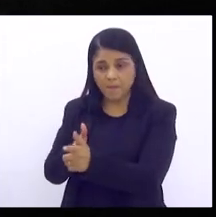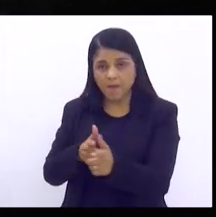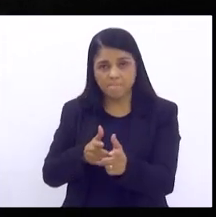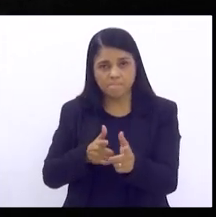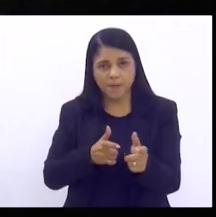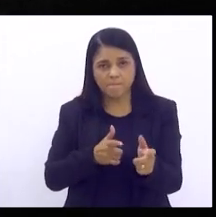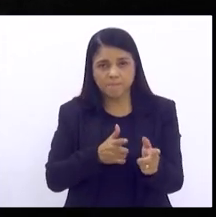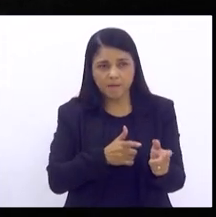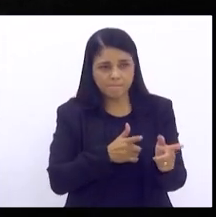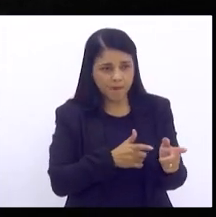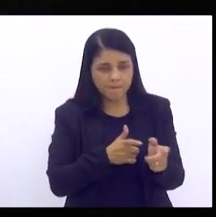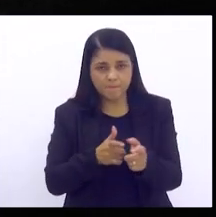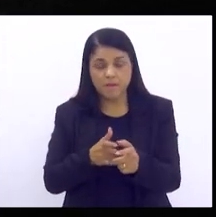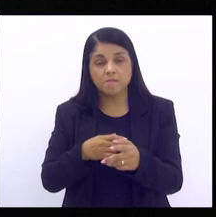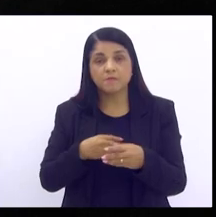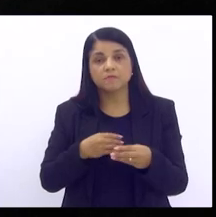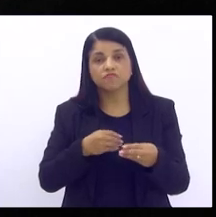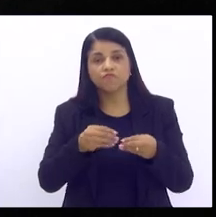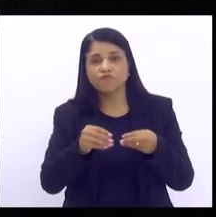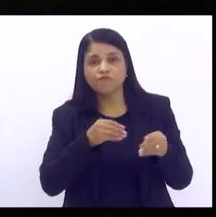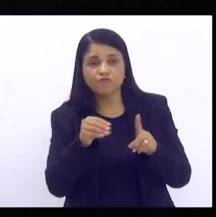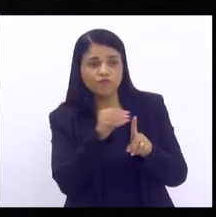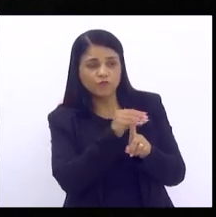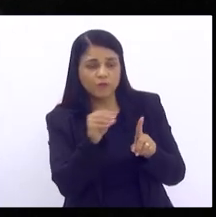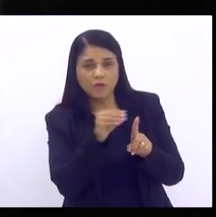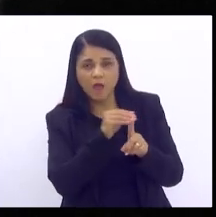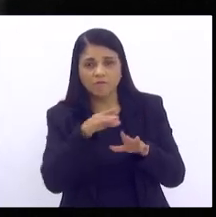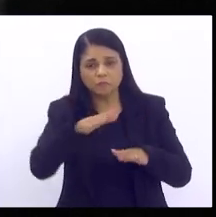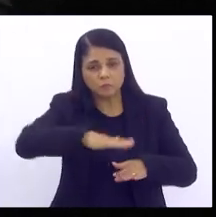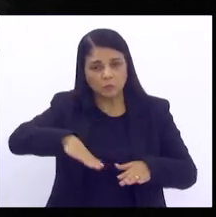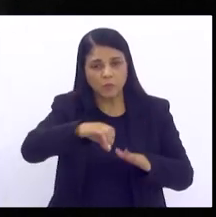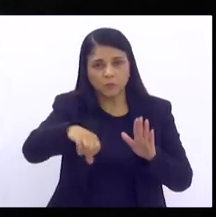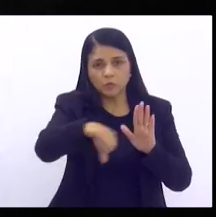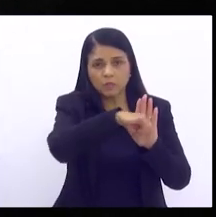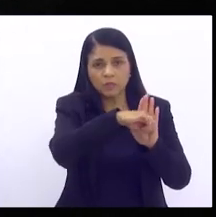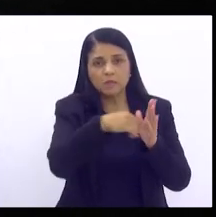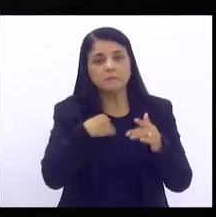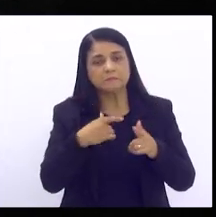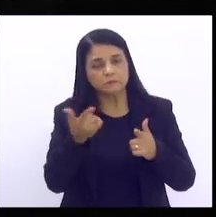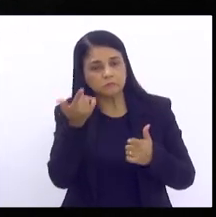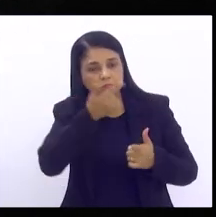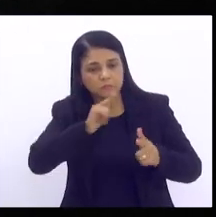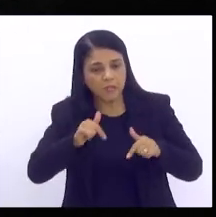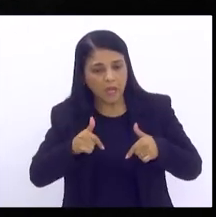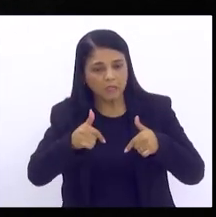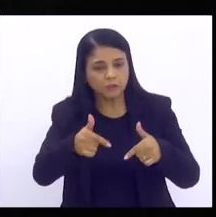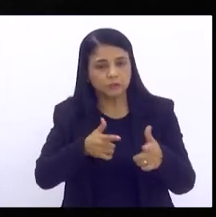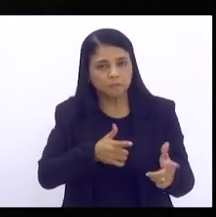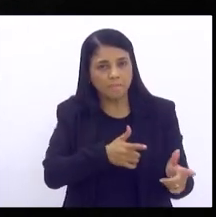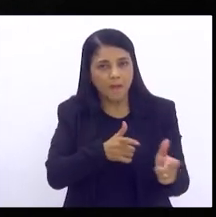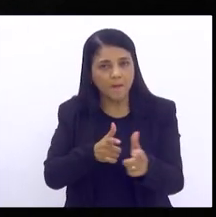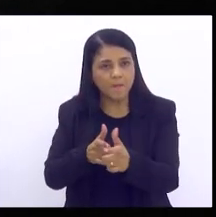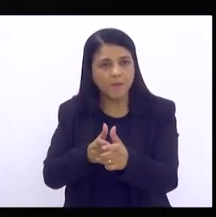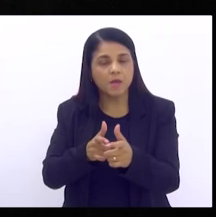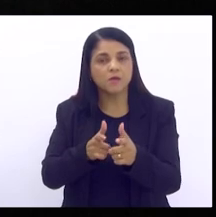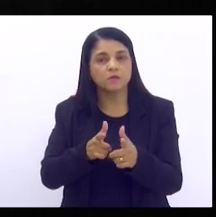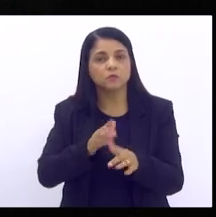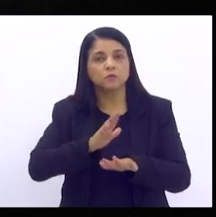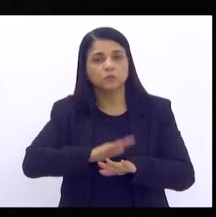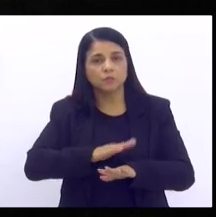não possa ficar vulnerável no meio da criminalidade e saber como agir em